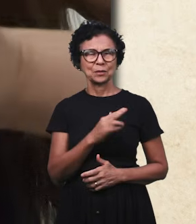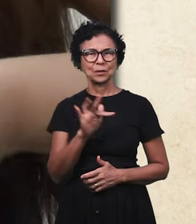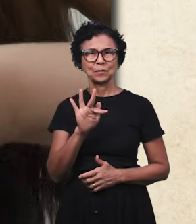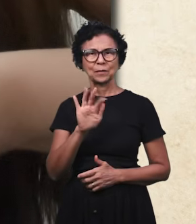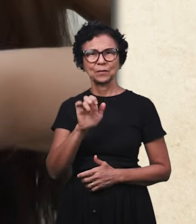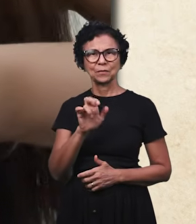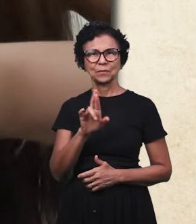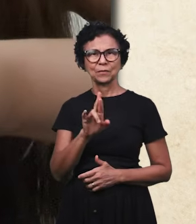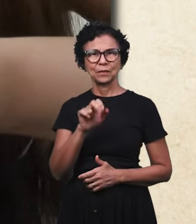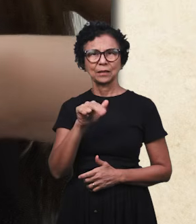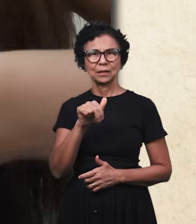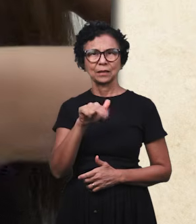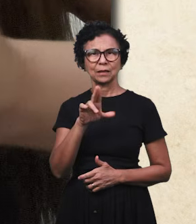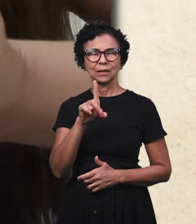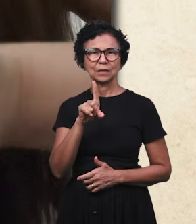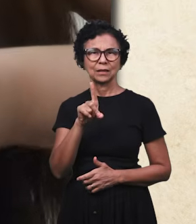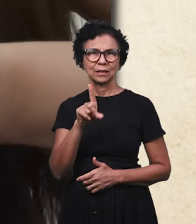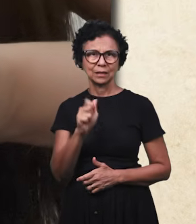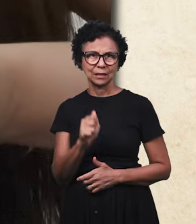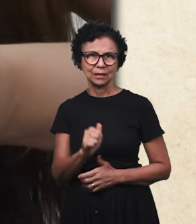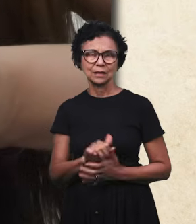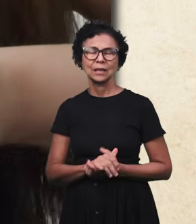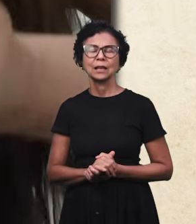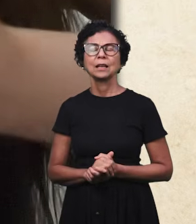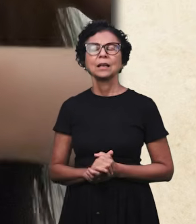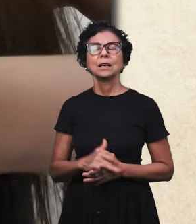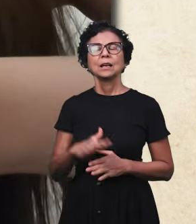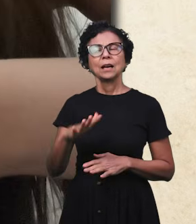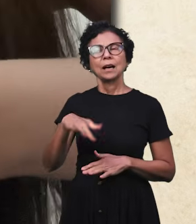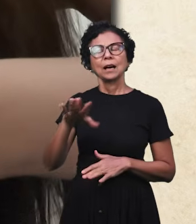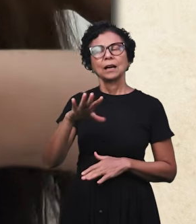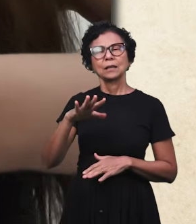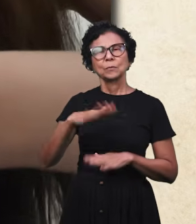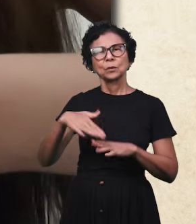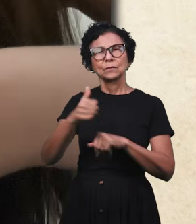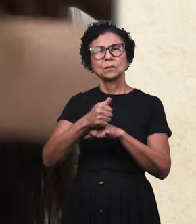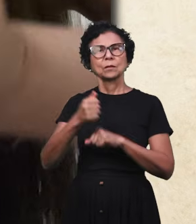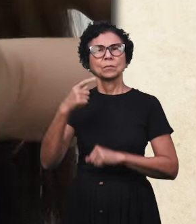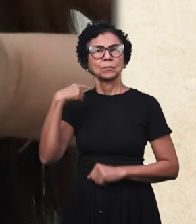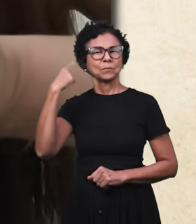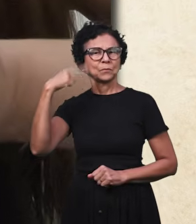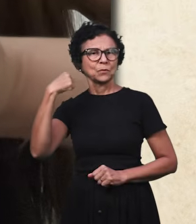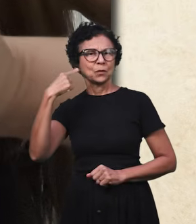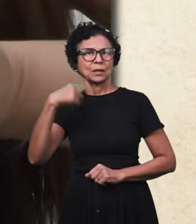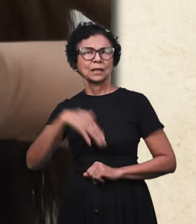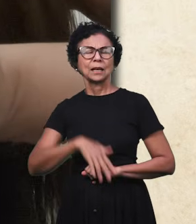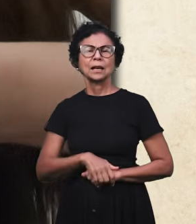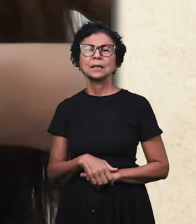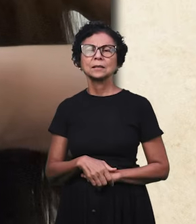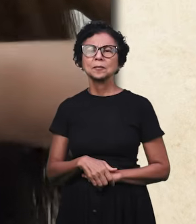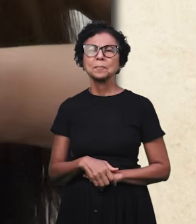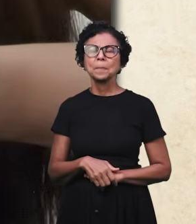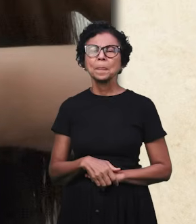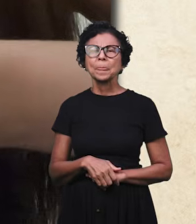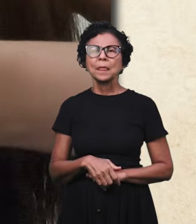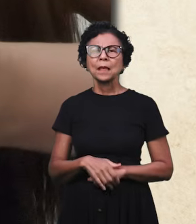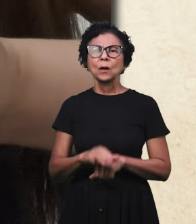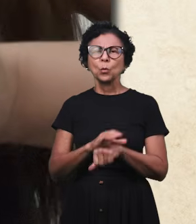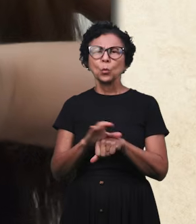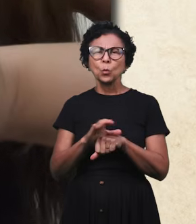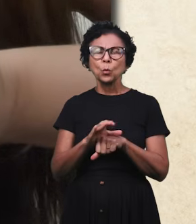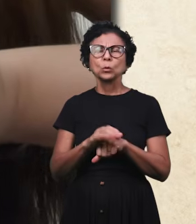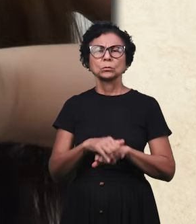quais caminhos o curso de Direito pode proporcionar para além da advocacia, principalmente para quem deseja seguir a carreira através